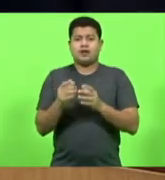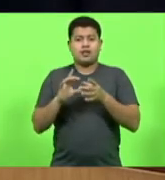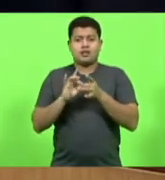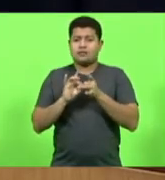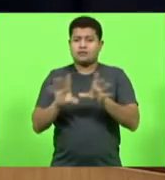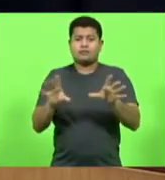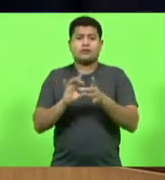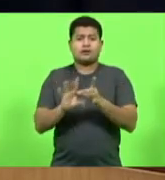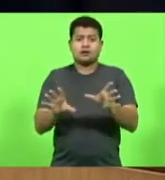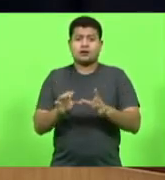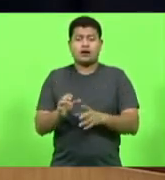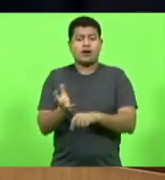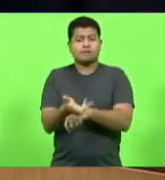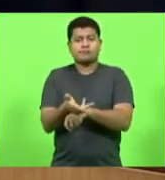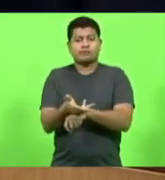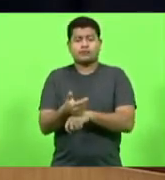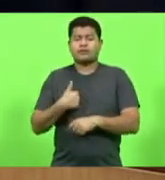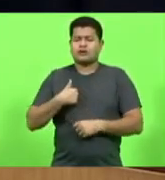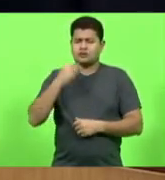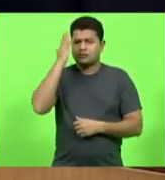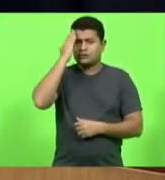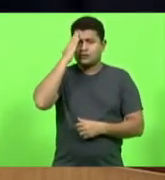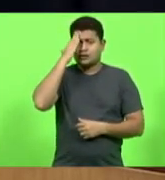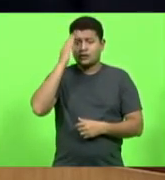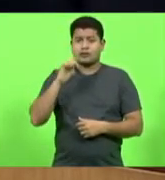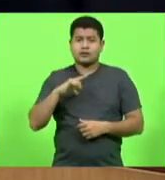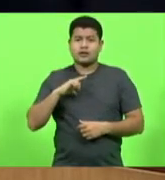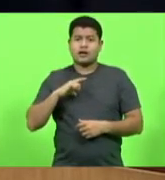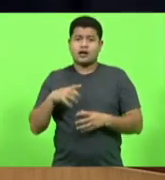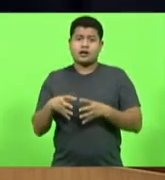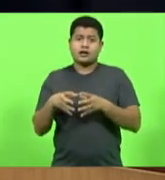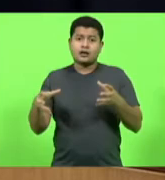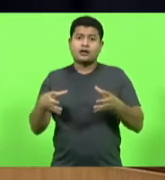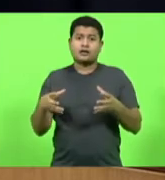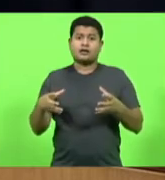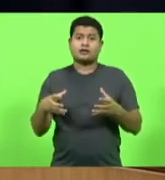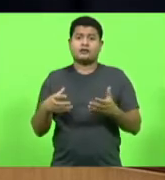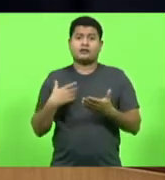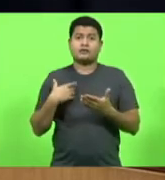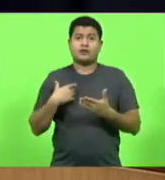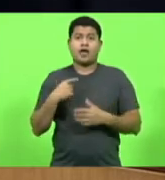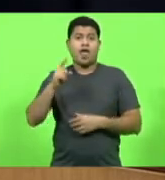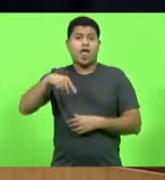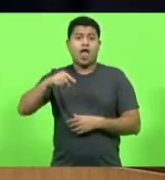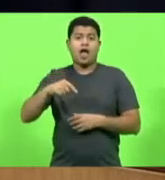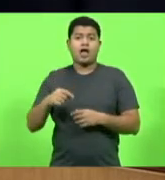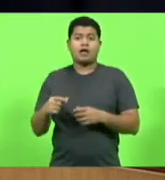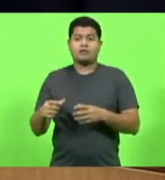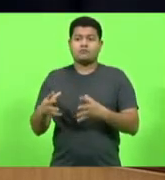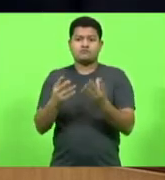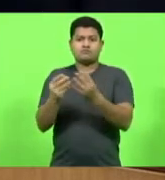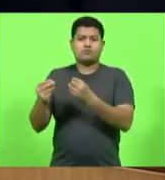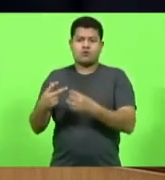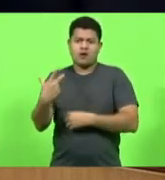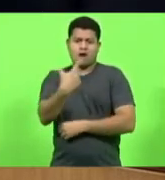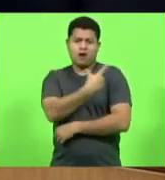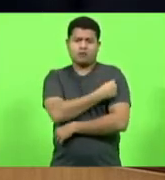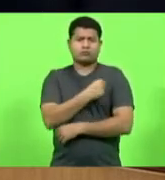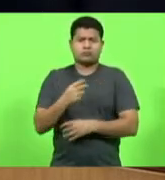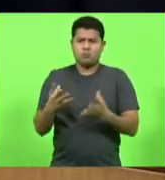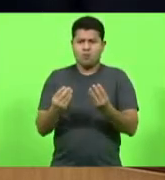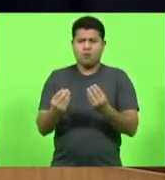rapidez. Eu sei que a grande questão da baixa vacinação no Brasil é a quantia de doses,